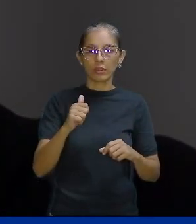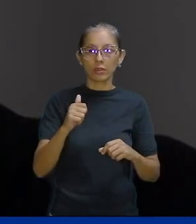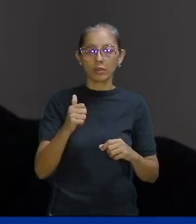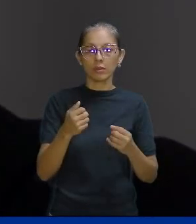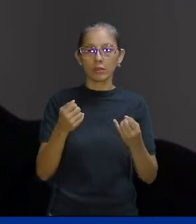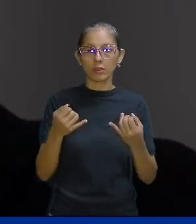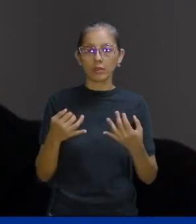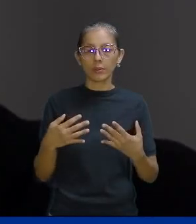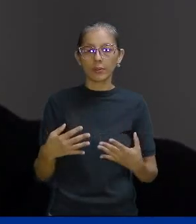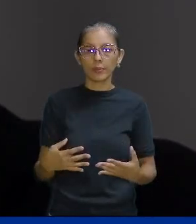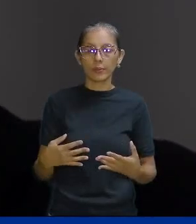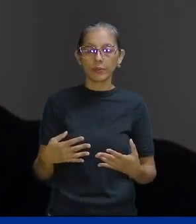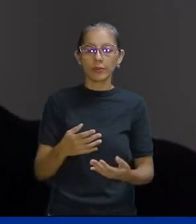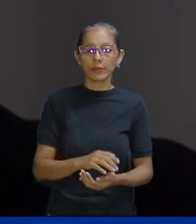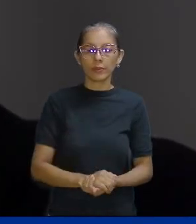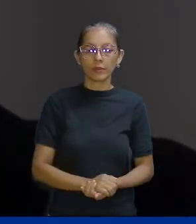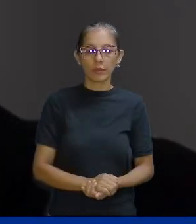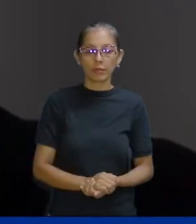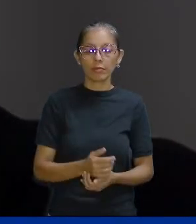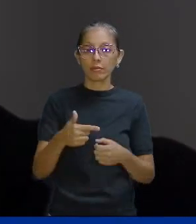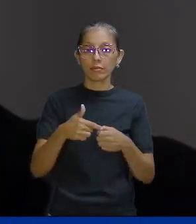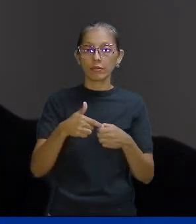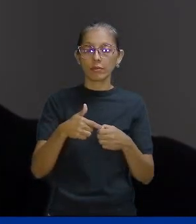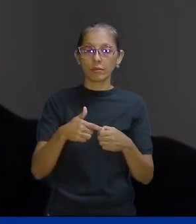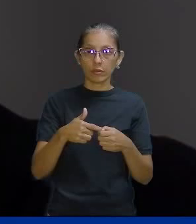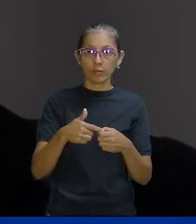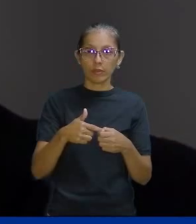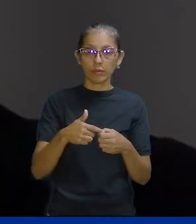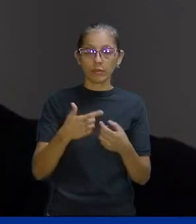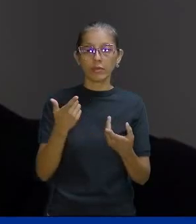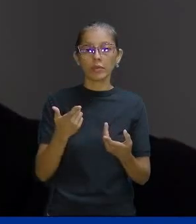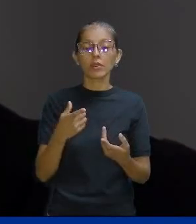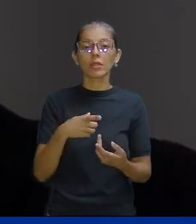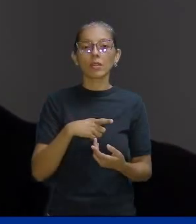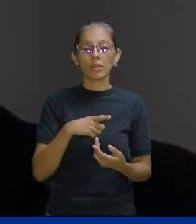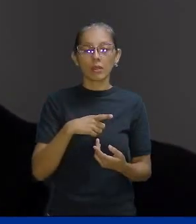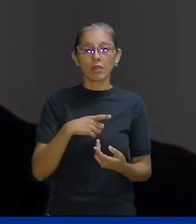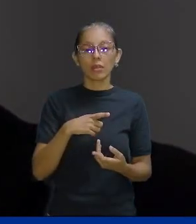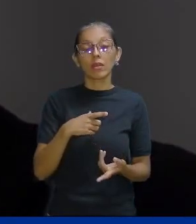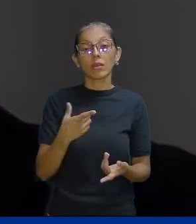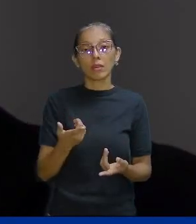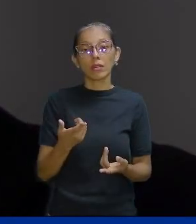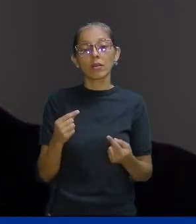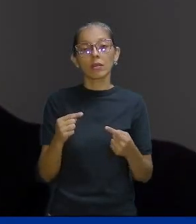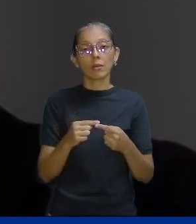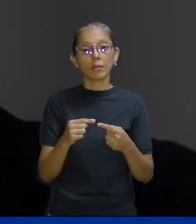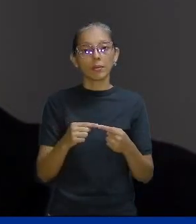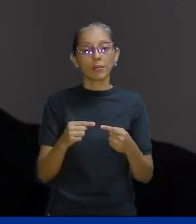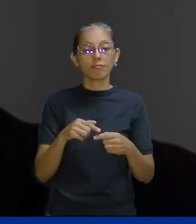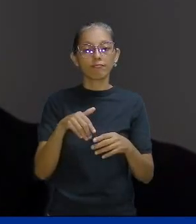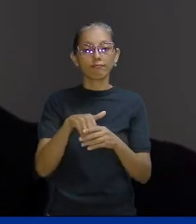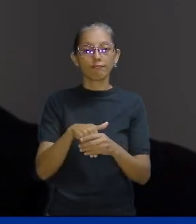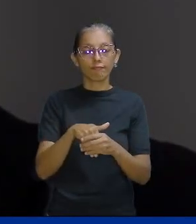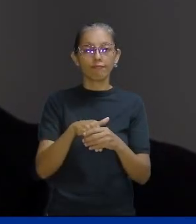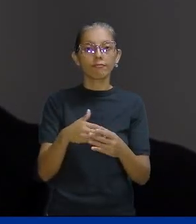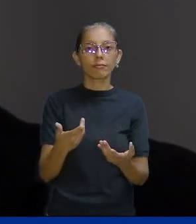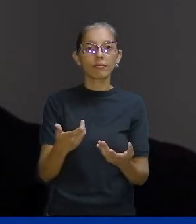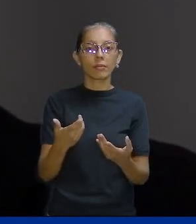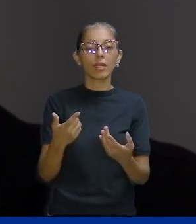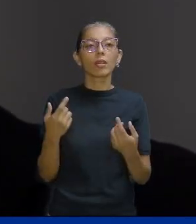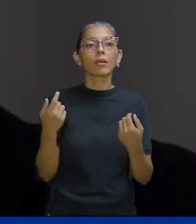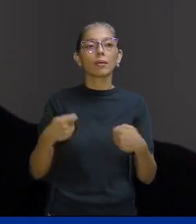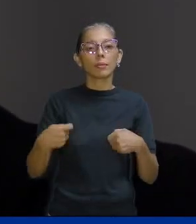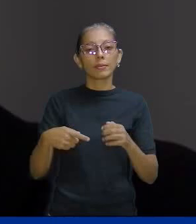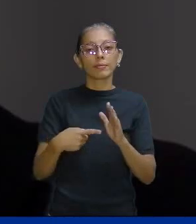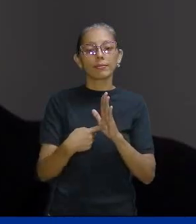23.607, os gastos com combustível são consideradas despesas eleitorais desde que haja apresentação de documento fiscal